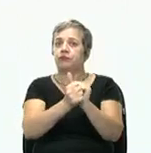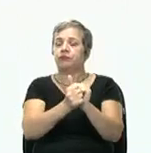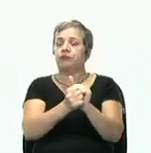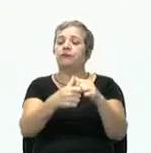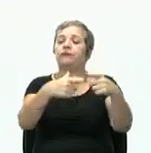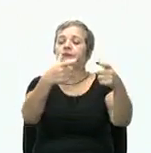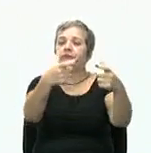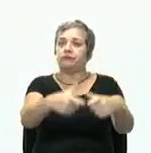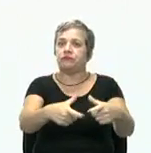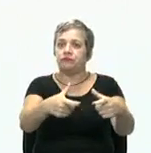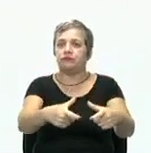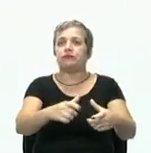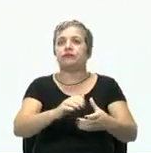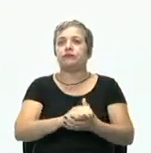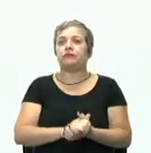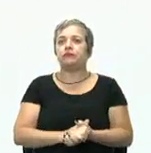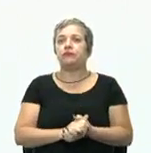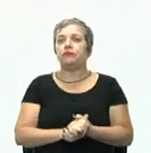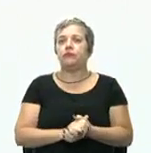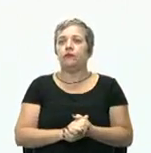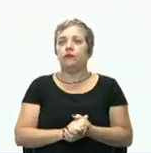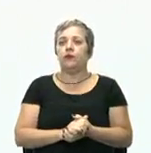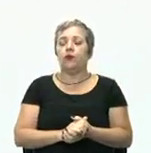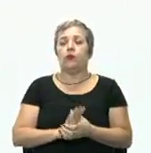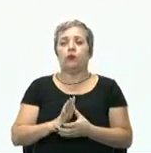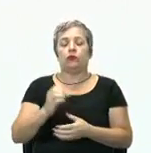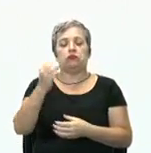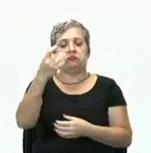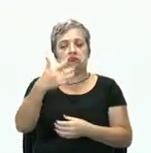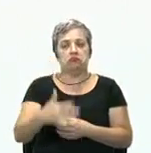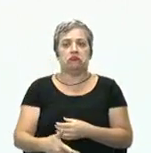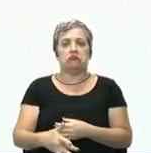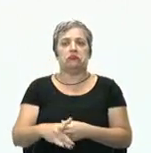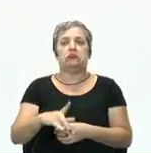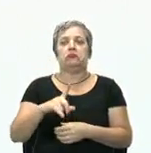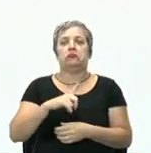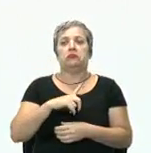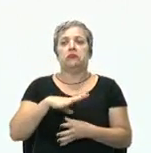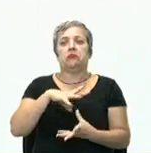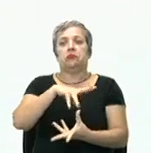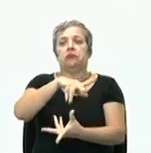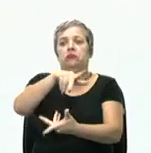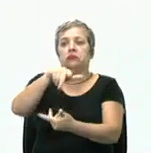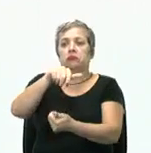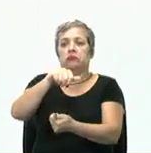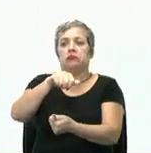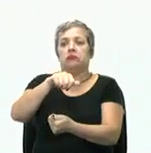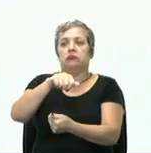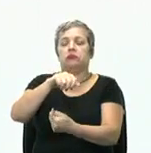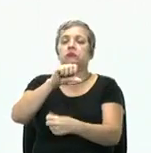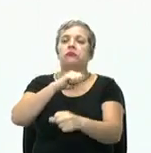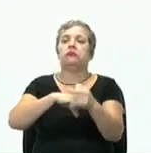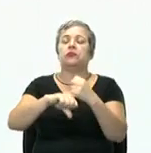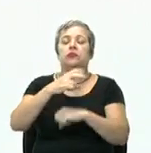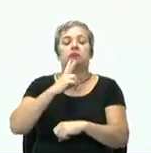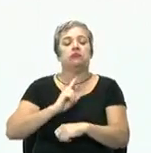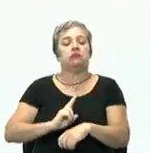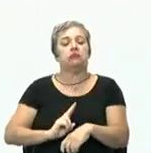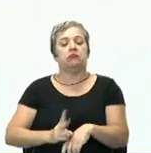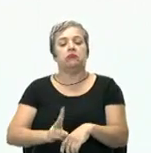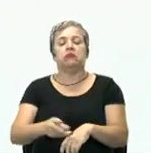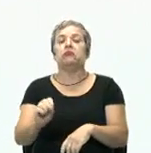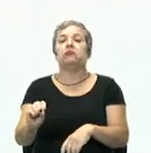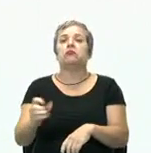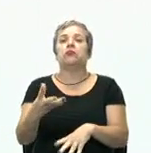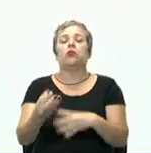organização ao ambiente mutável. Como eu trouxe agora, nós temos aí uma globalização, uma mudança constante.